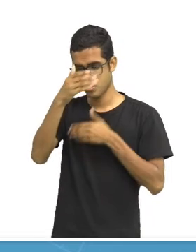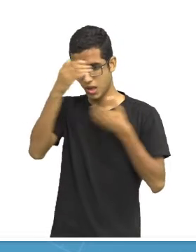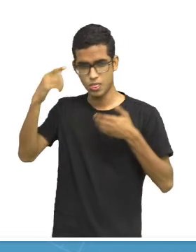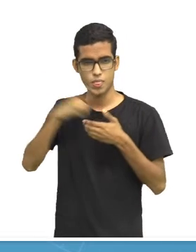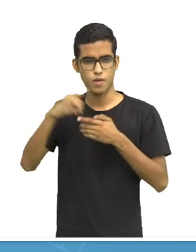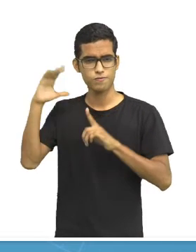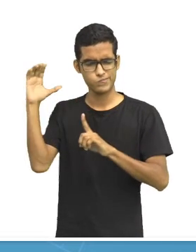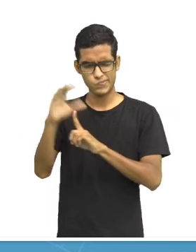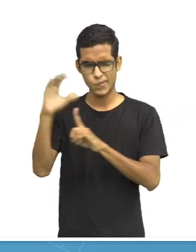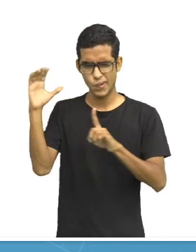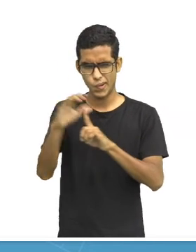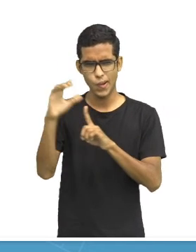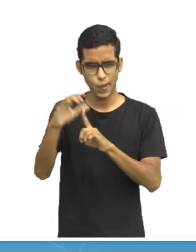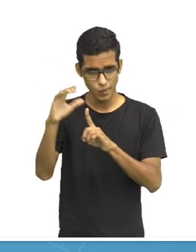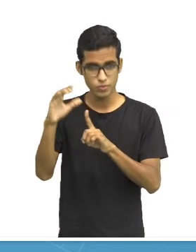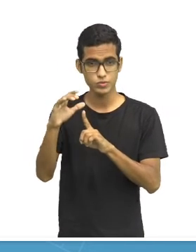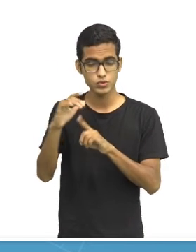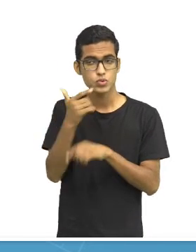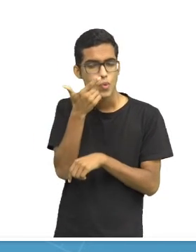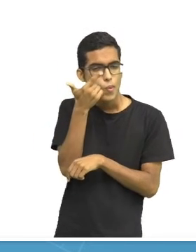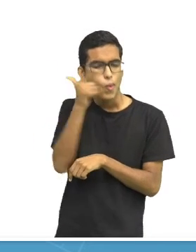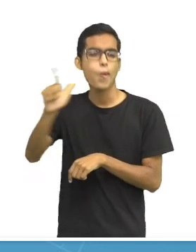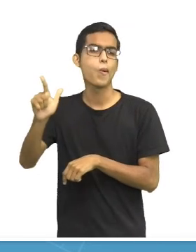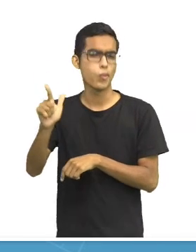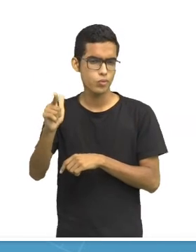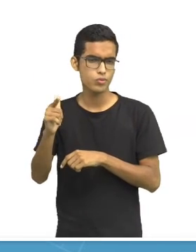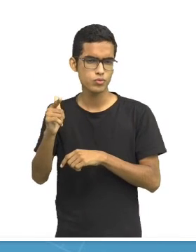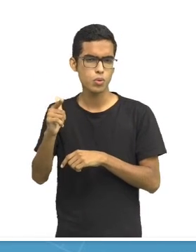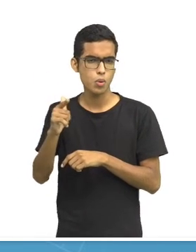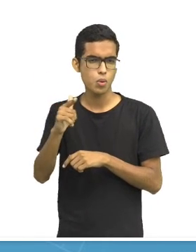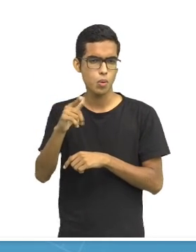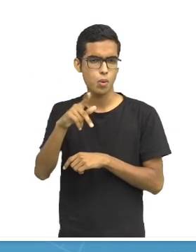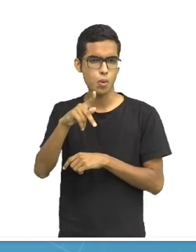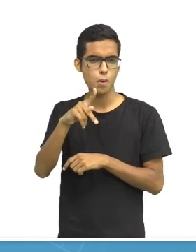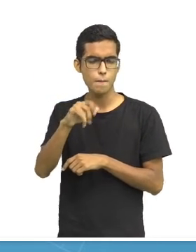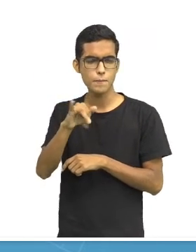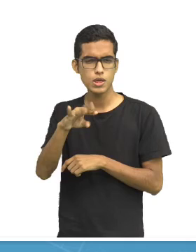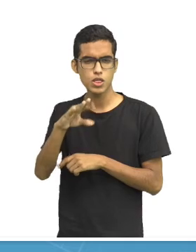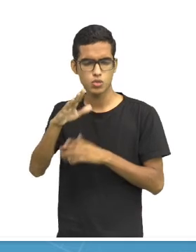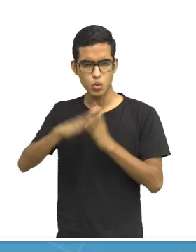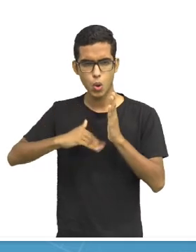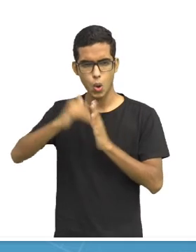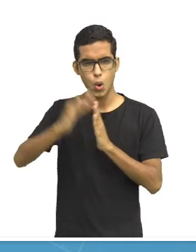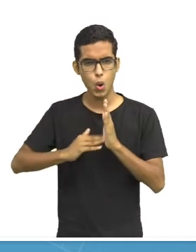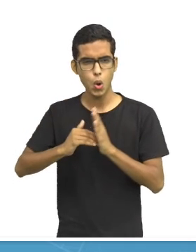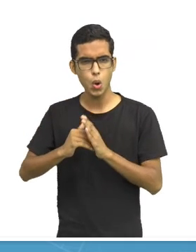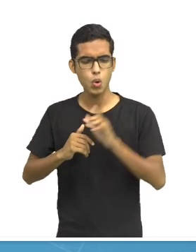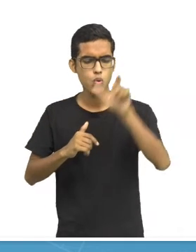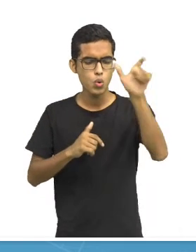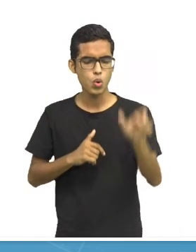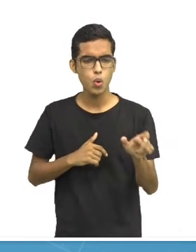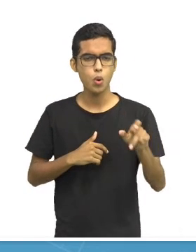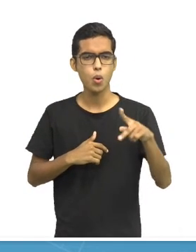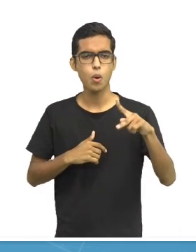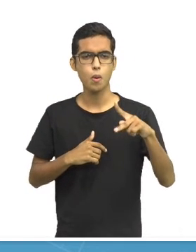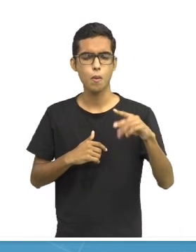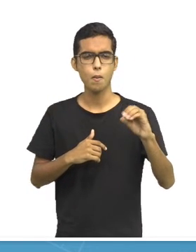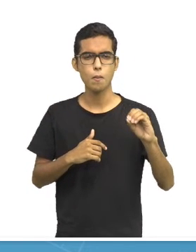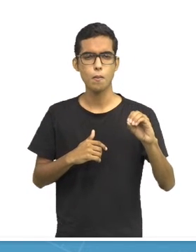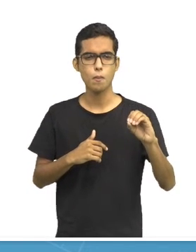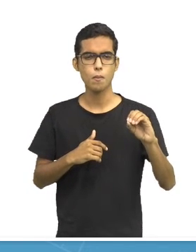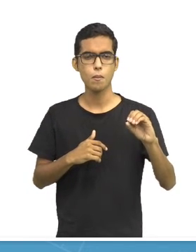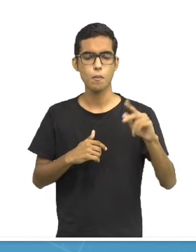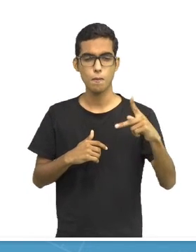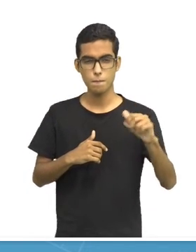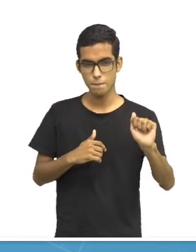influência muito grande de um outro pintor impressionista chamado Paul Cézanne. Então, o Paul Cézanne, a gente pode considerar